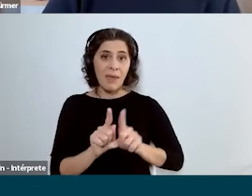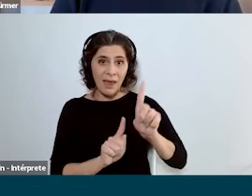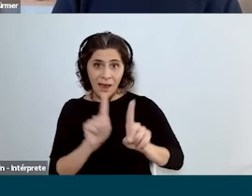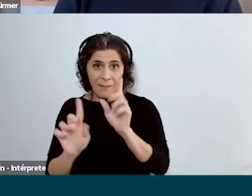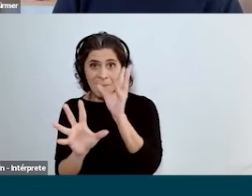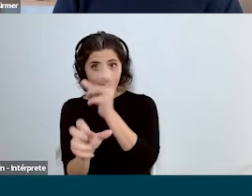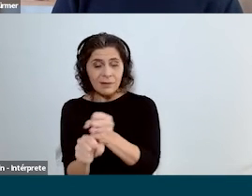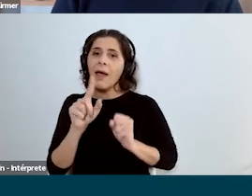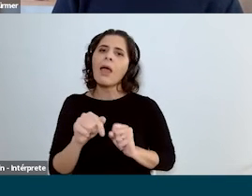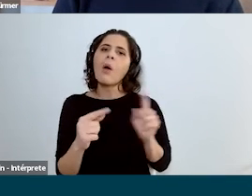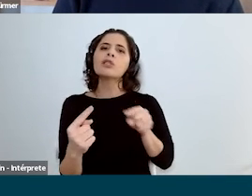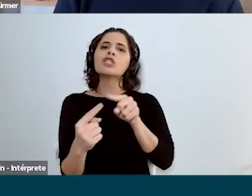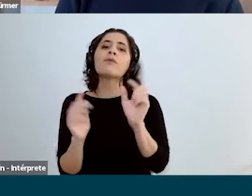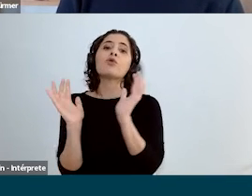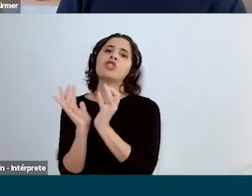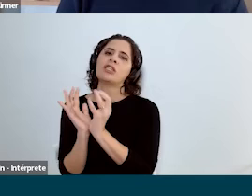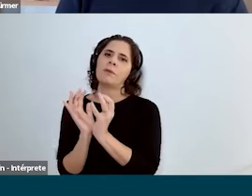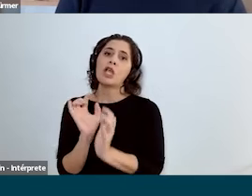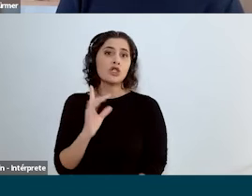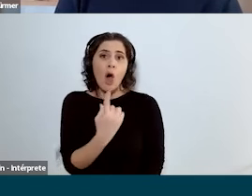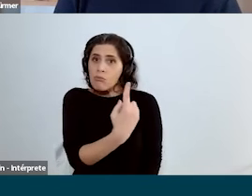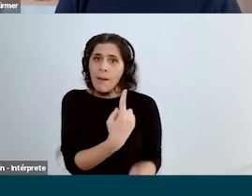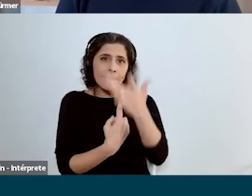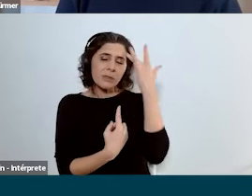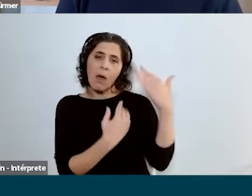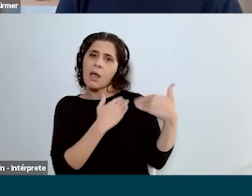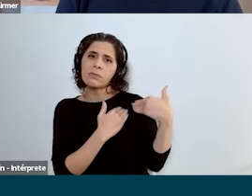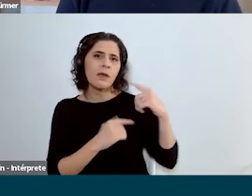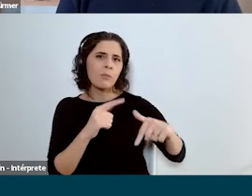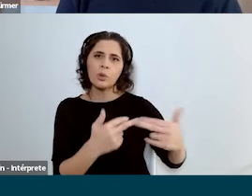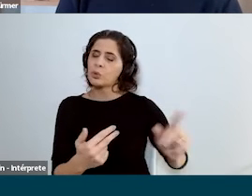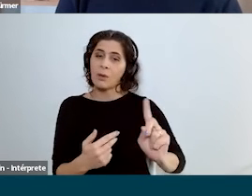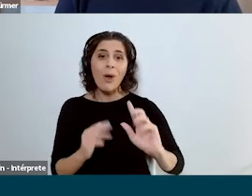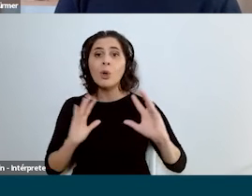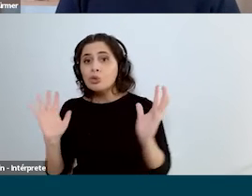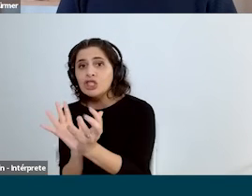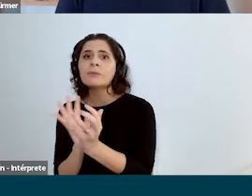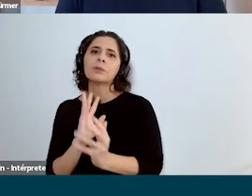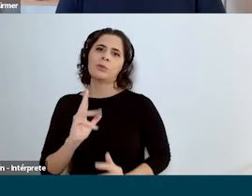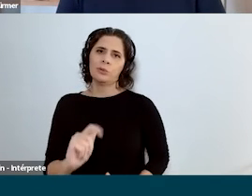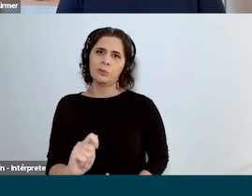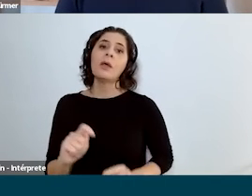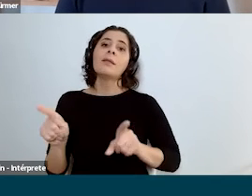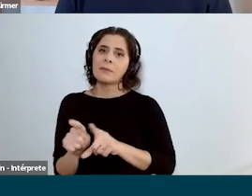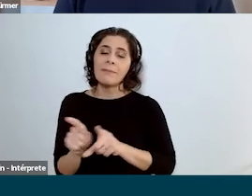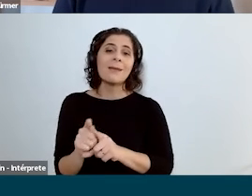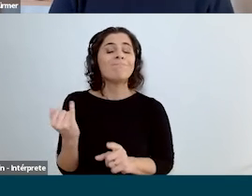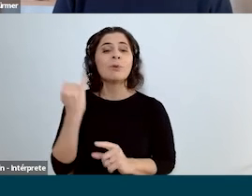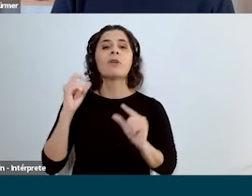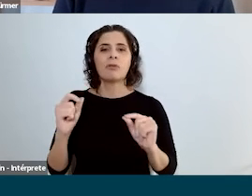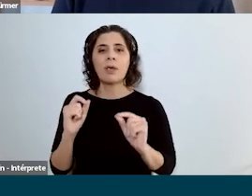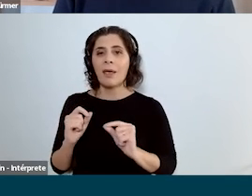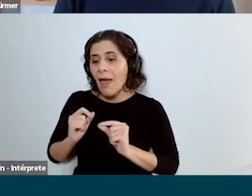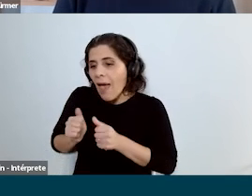seja um objetivo do time e não só da pessoa de produto. Todo mundo precisa se sentir responsável pelo indicador. O melhor aqui é ter uma rotina de